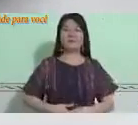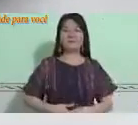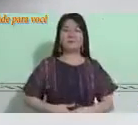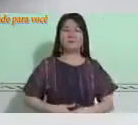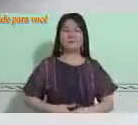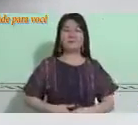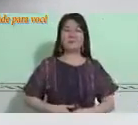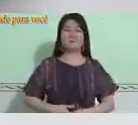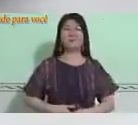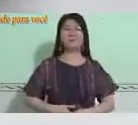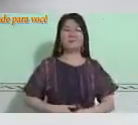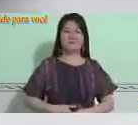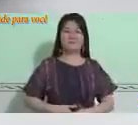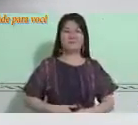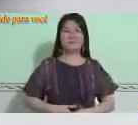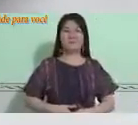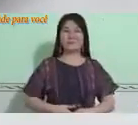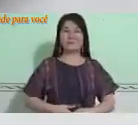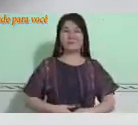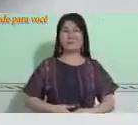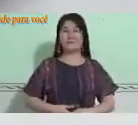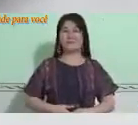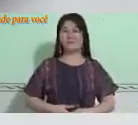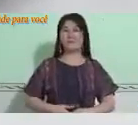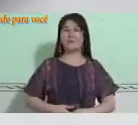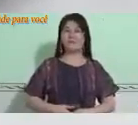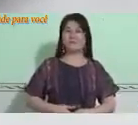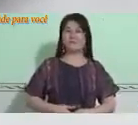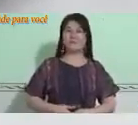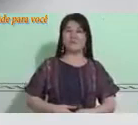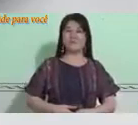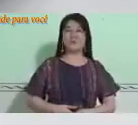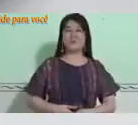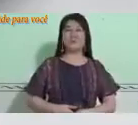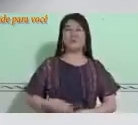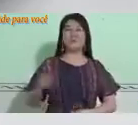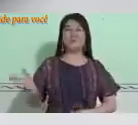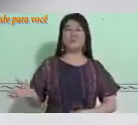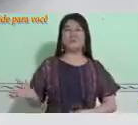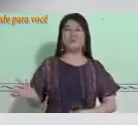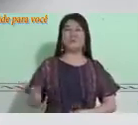Revisão técnica por 2. Gonzalo Ramírez, estudante de medicina e psicólogo.